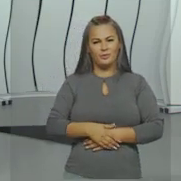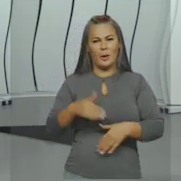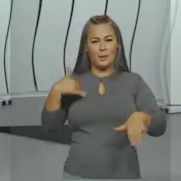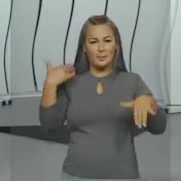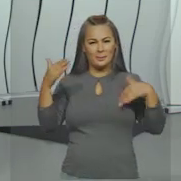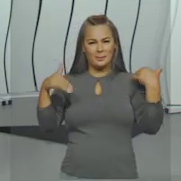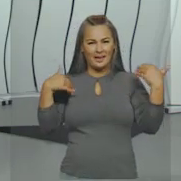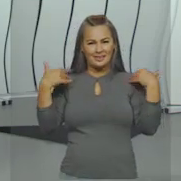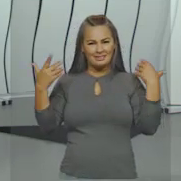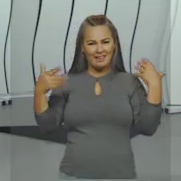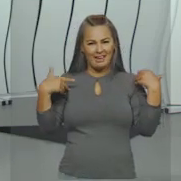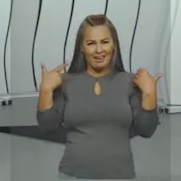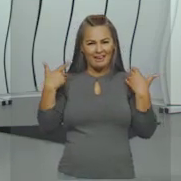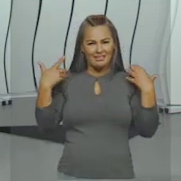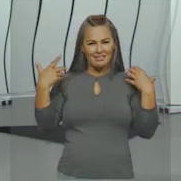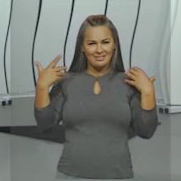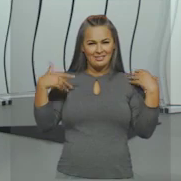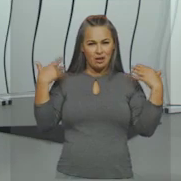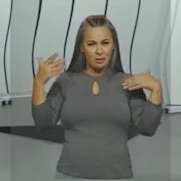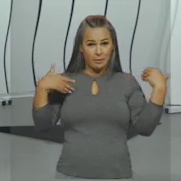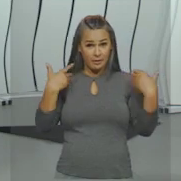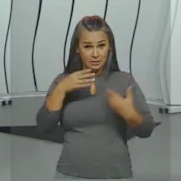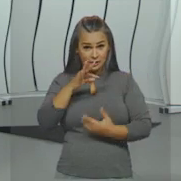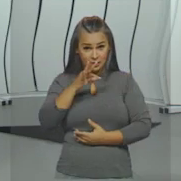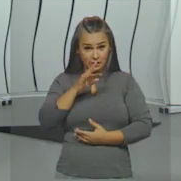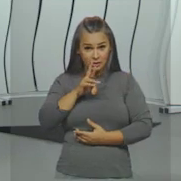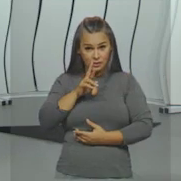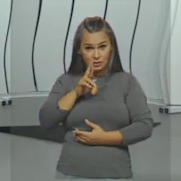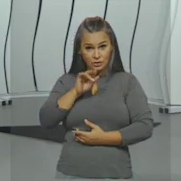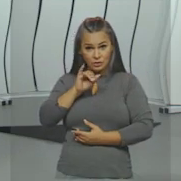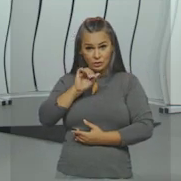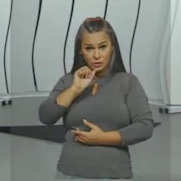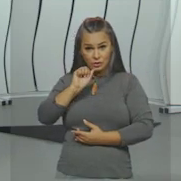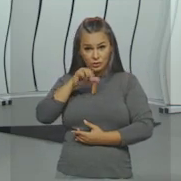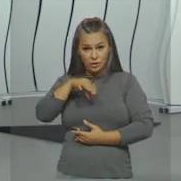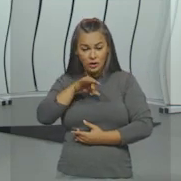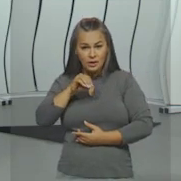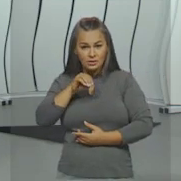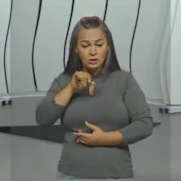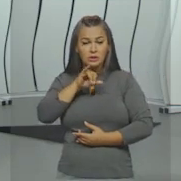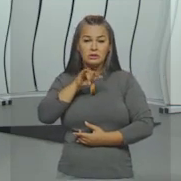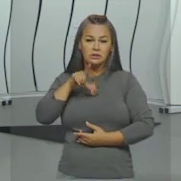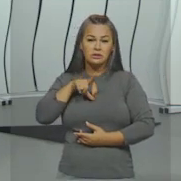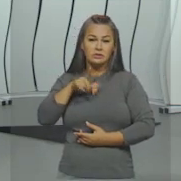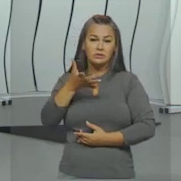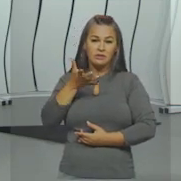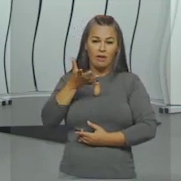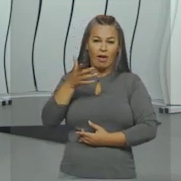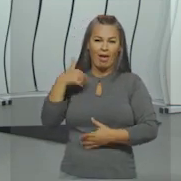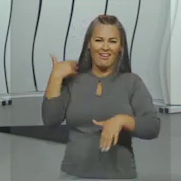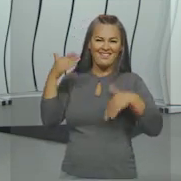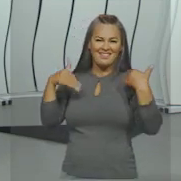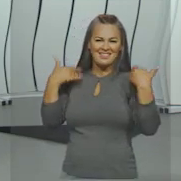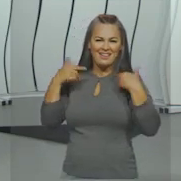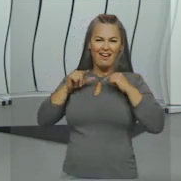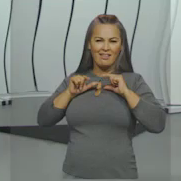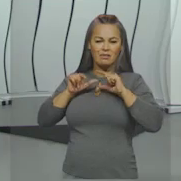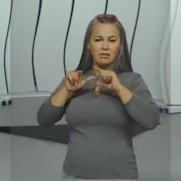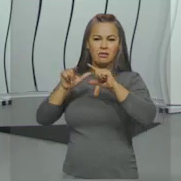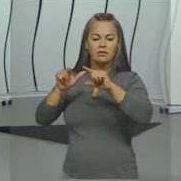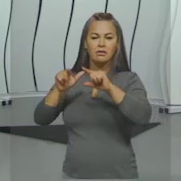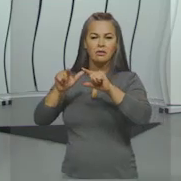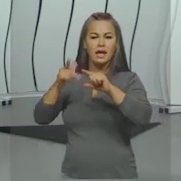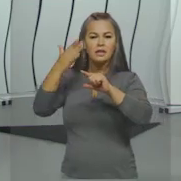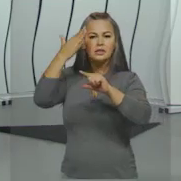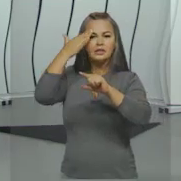eu espero que você também não. Então ajuda a gente a se prever também. E aí o turismo está ligado diretamente ao lazer também,